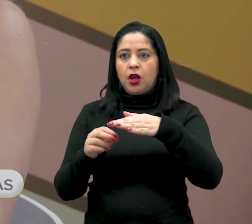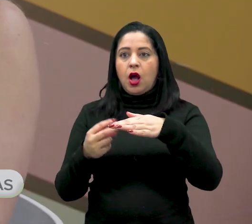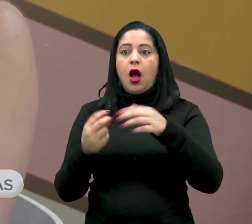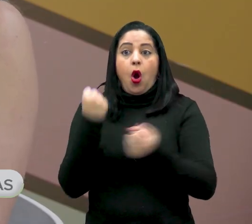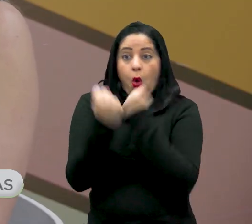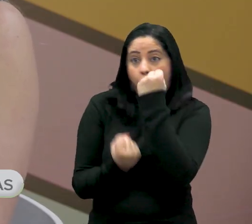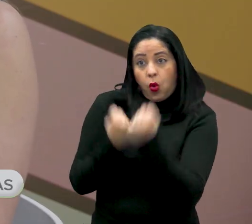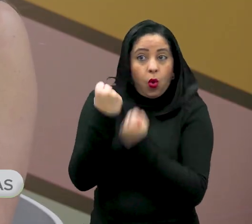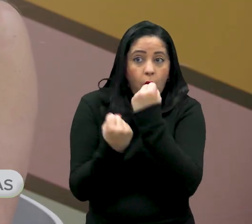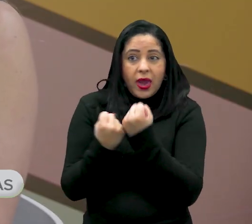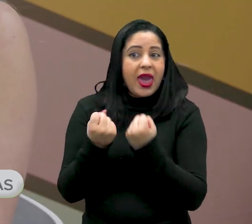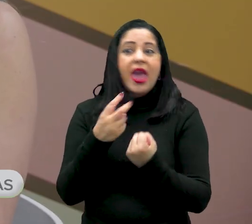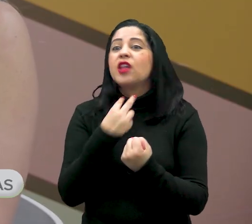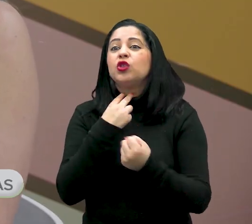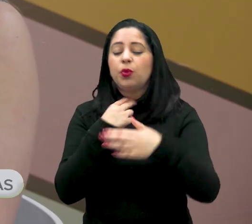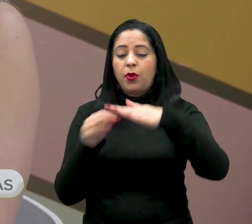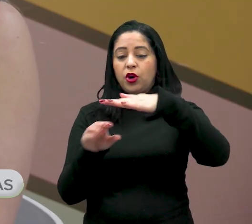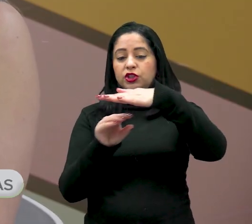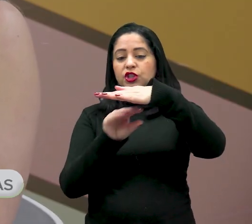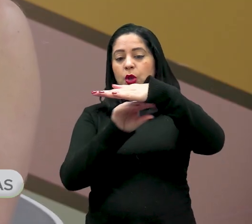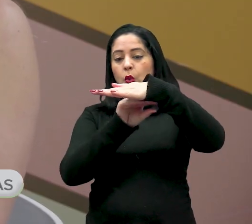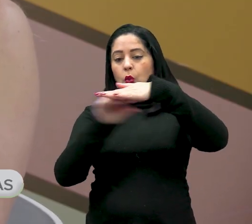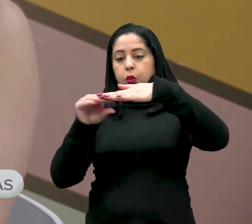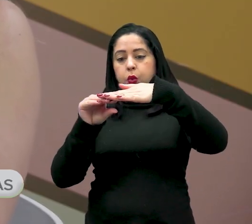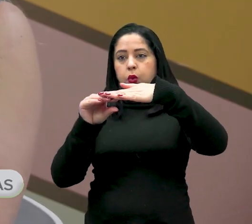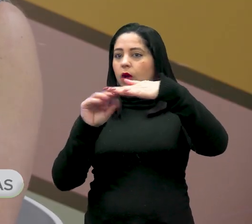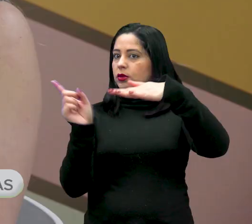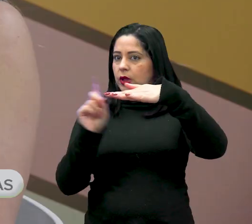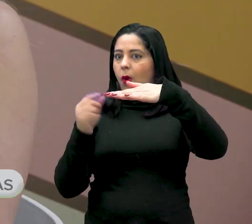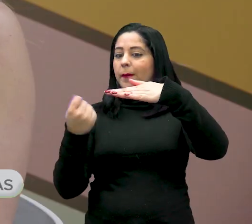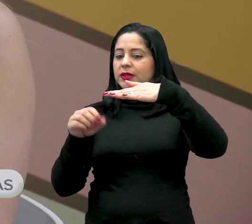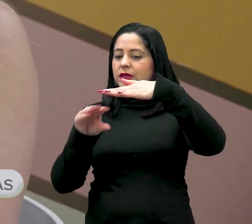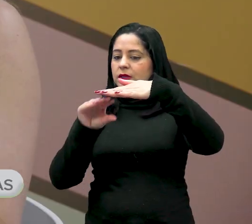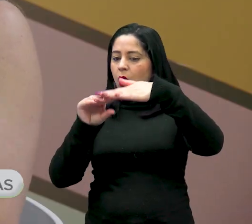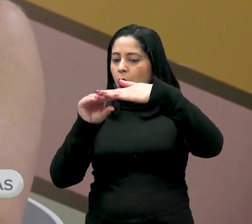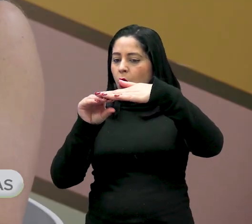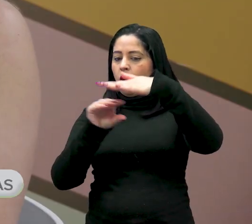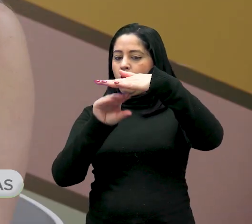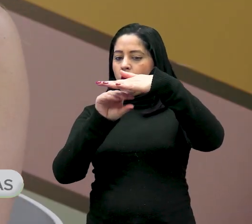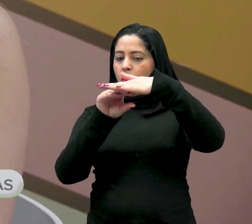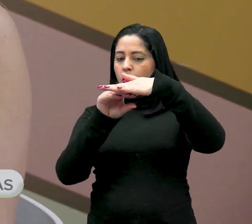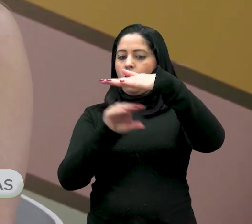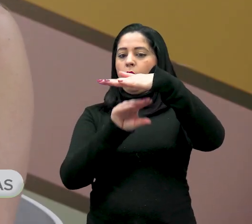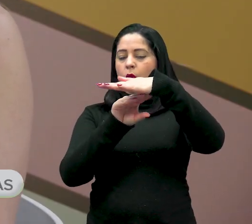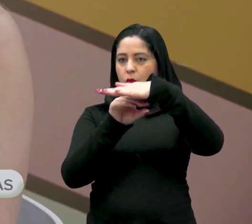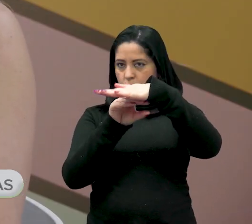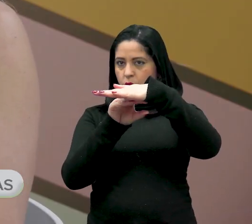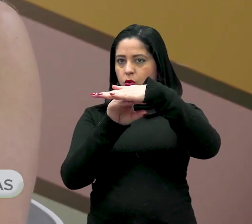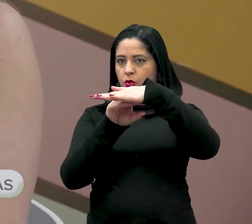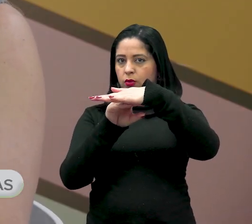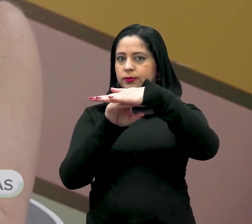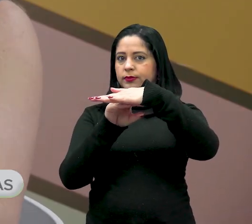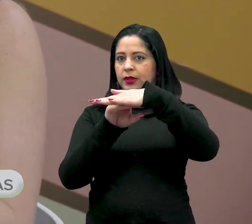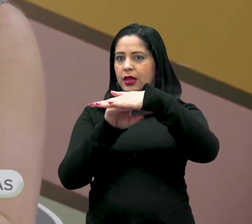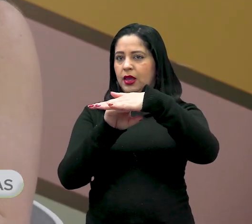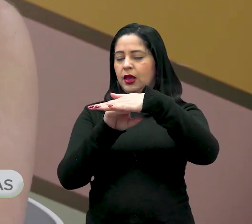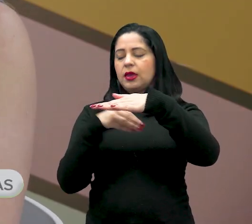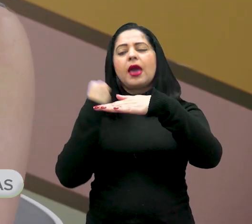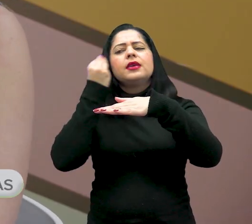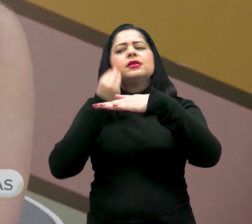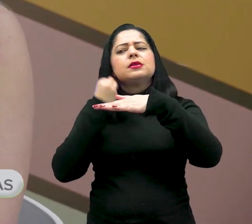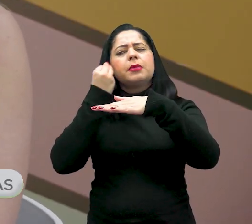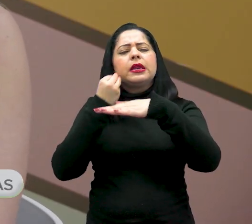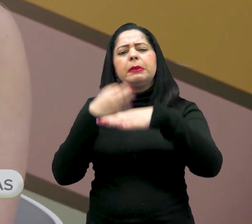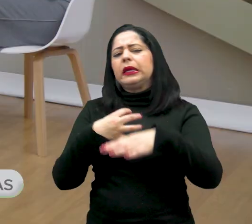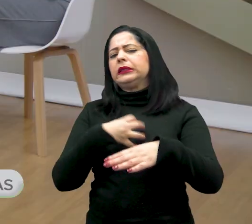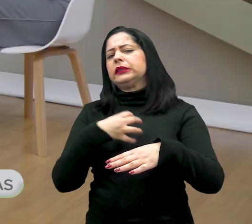tão rígido, senão você pode provocar lesão. Tem que ter esse amortecimento. Testando e avaliando para cada modalidade qual seria